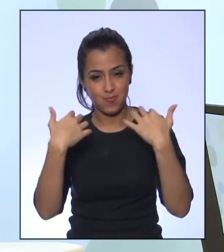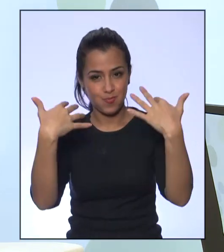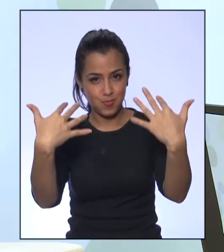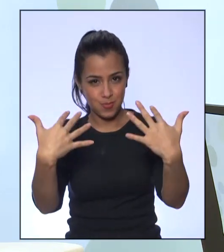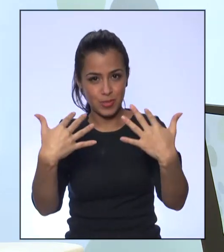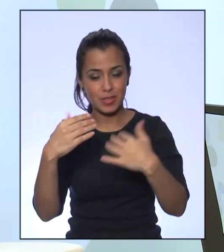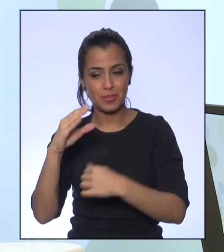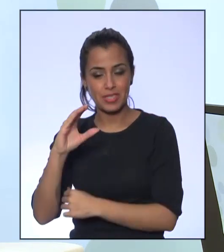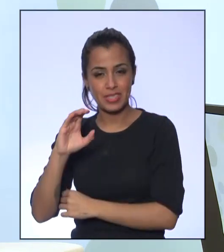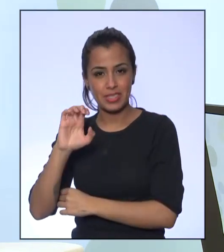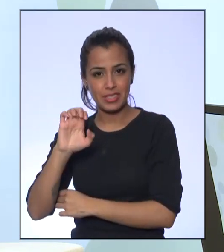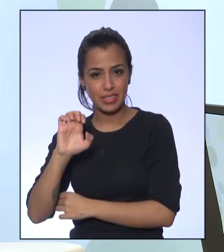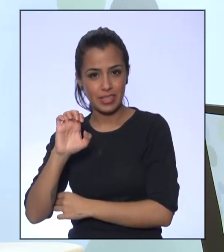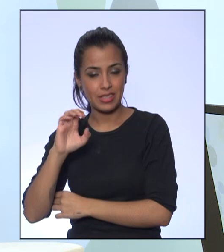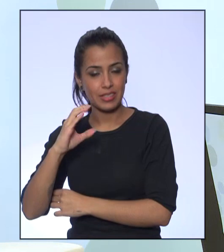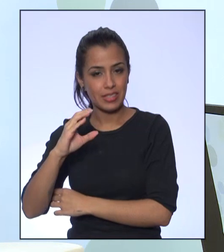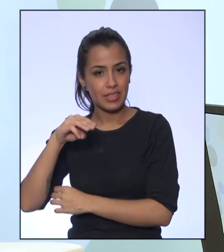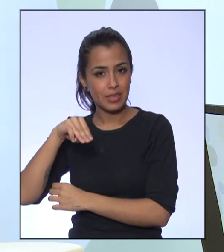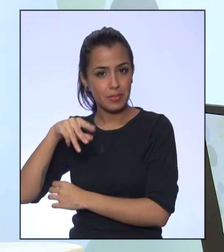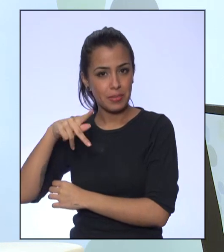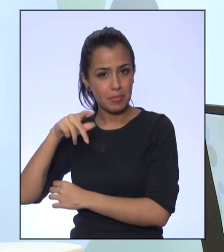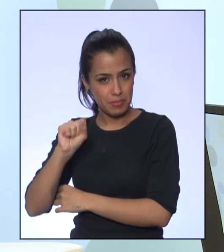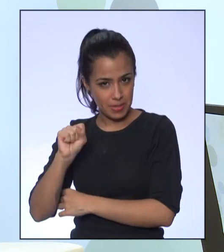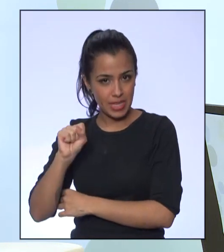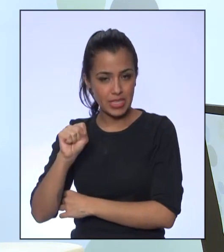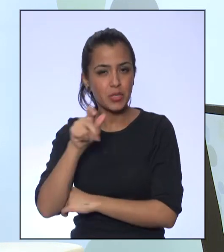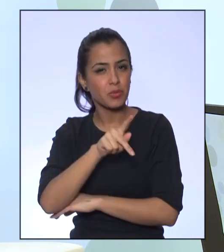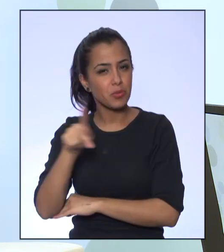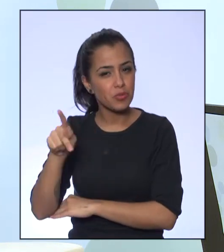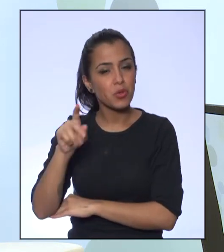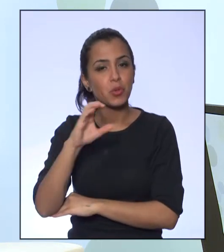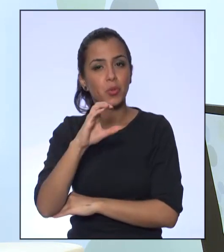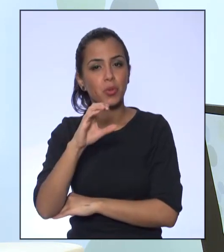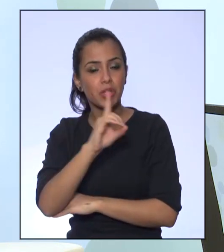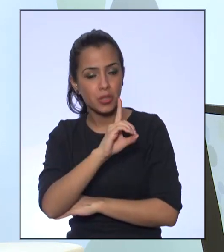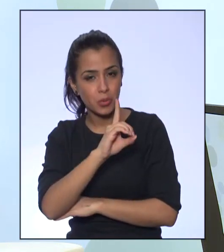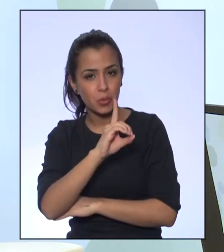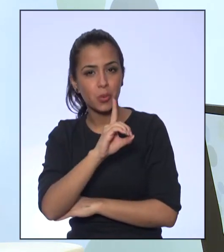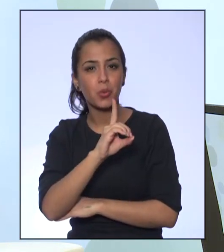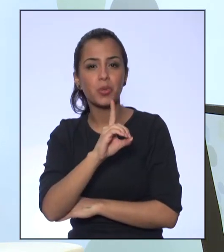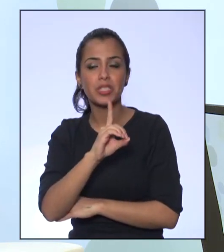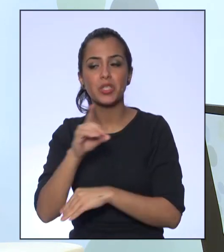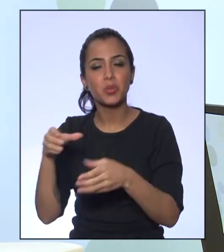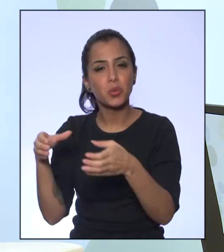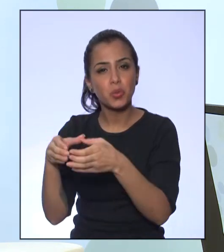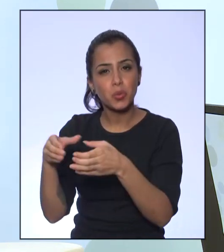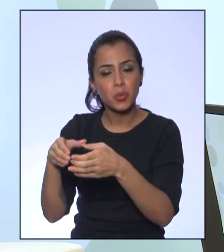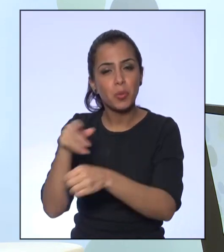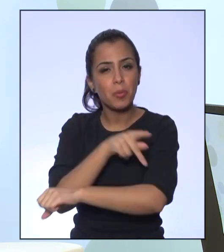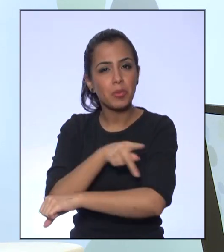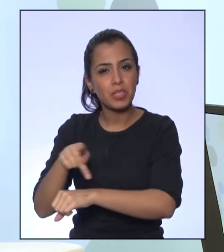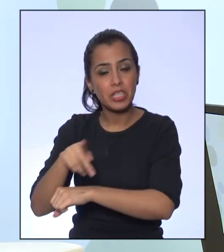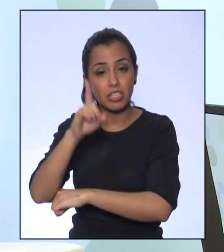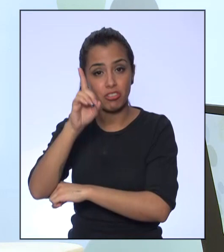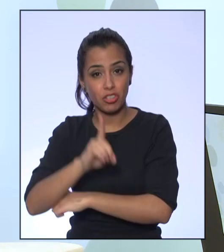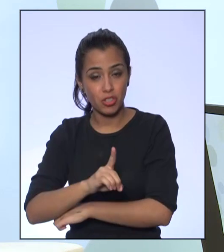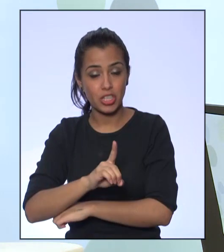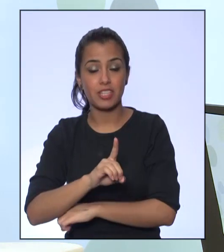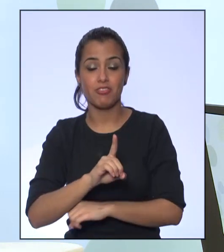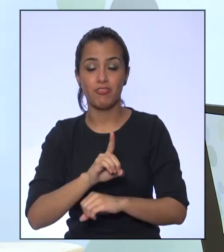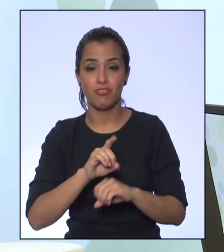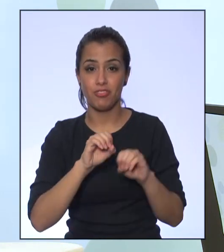grande abraço aí para os PCNPs, para os professores coordenadores dos núcleos pedagógicos das diretorias de ensino, das